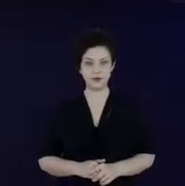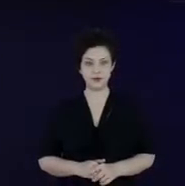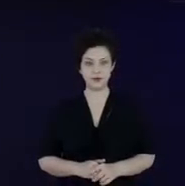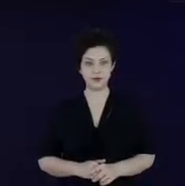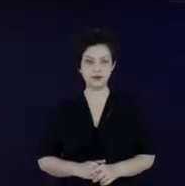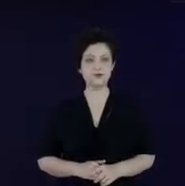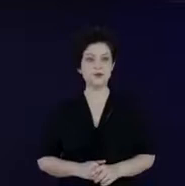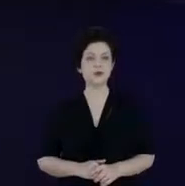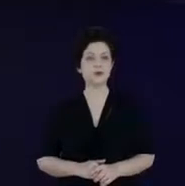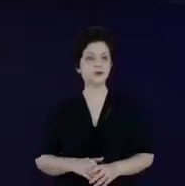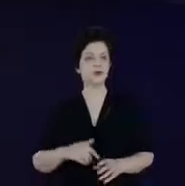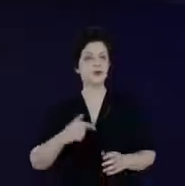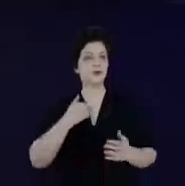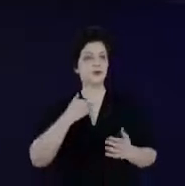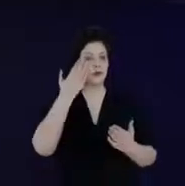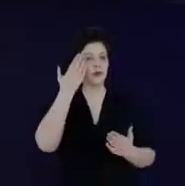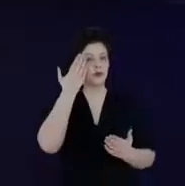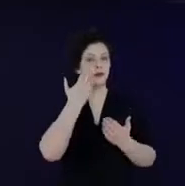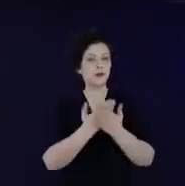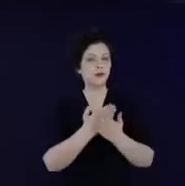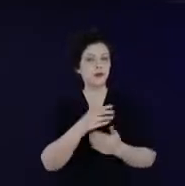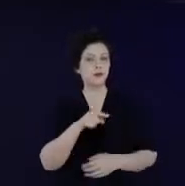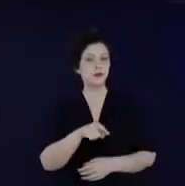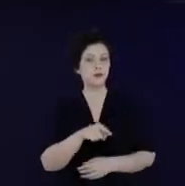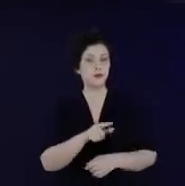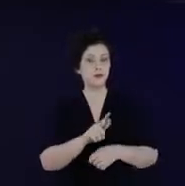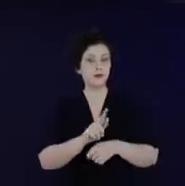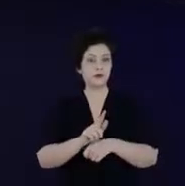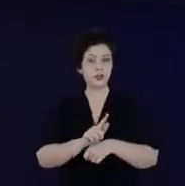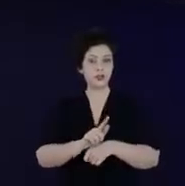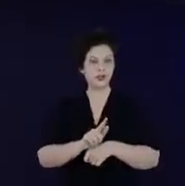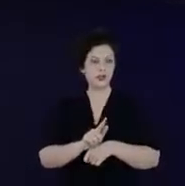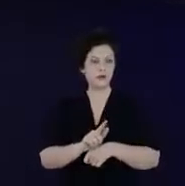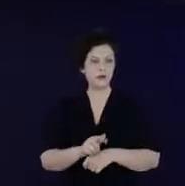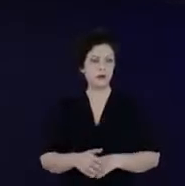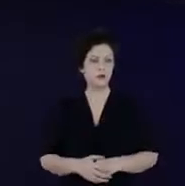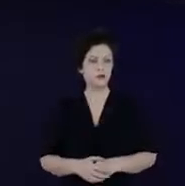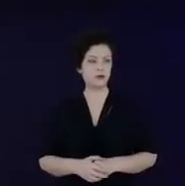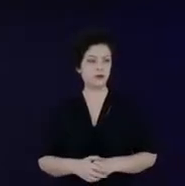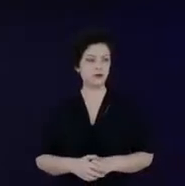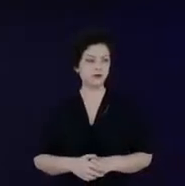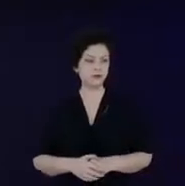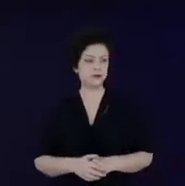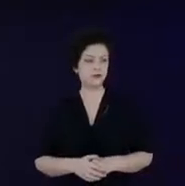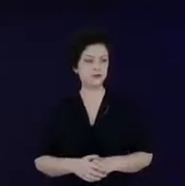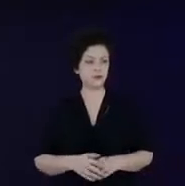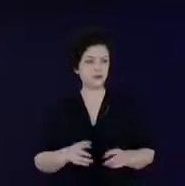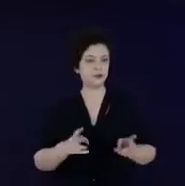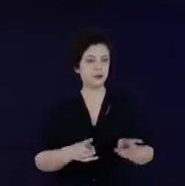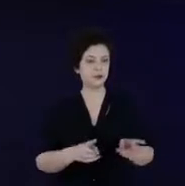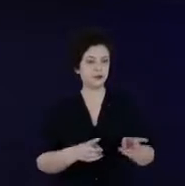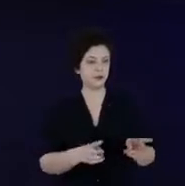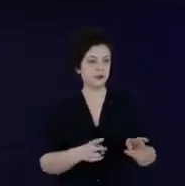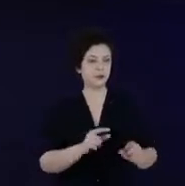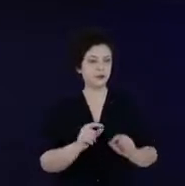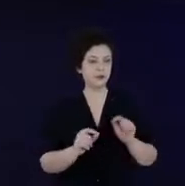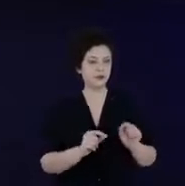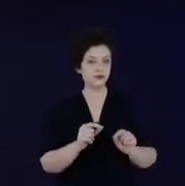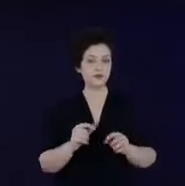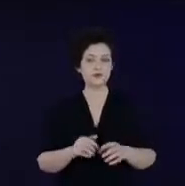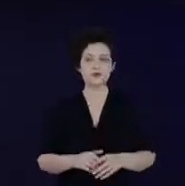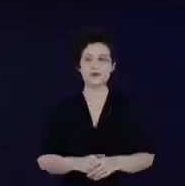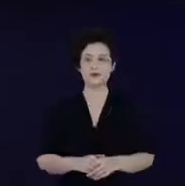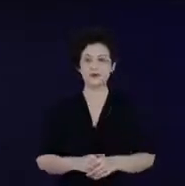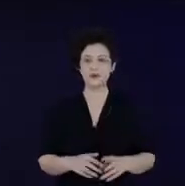Eu acredito que essa gestão de data vai continuar a ser, e como